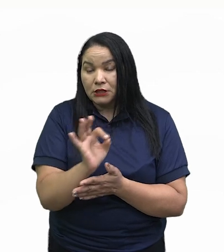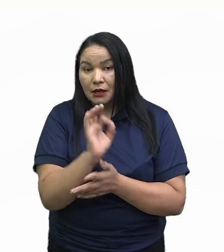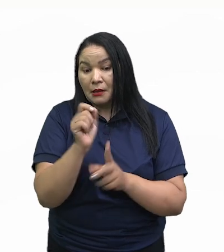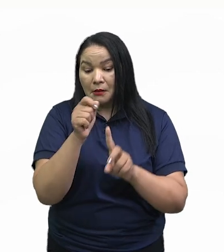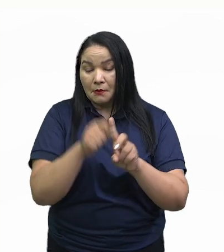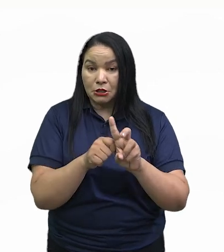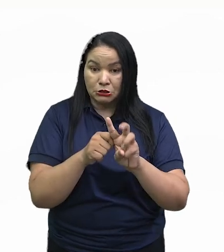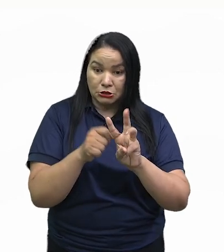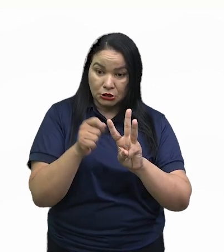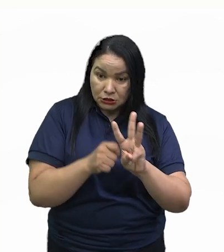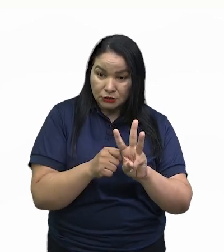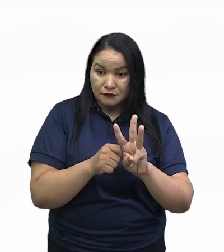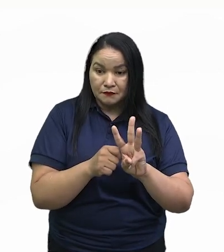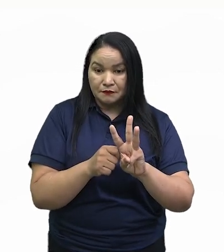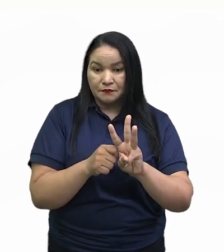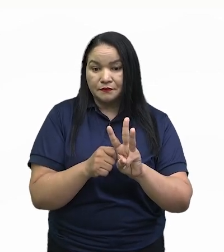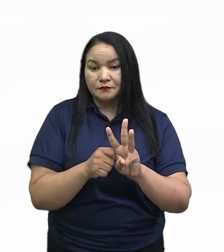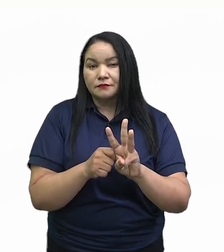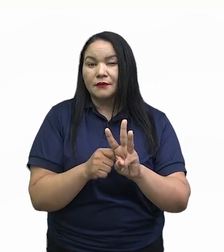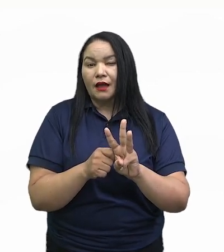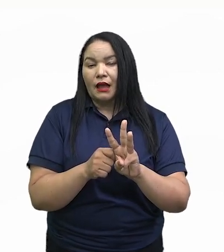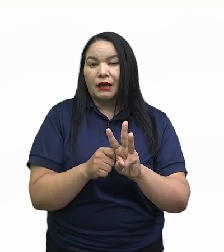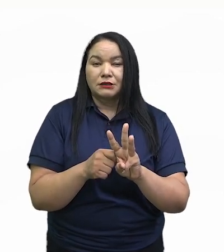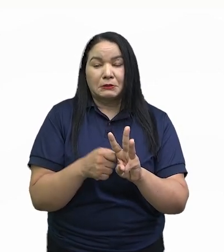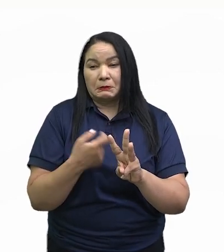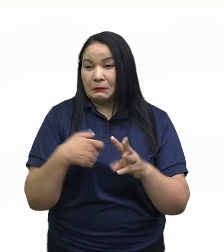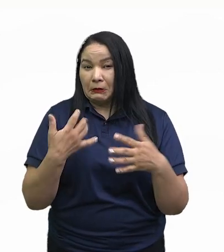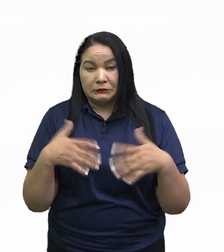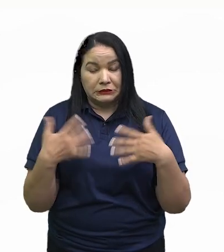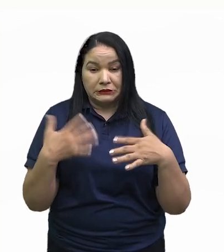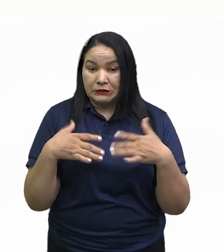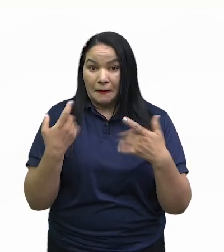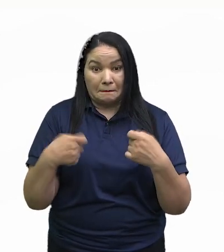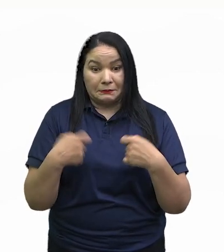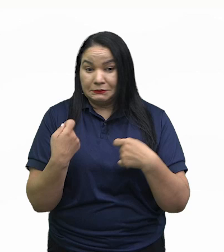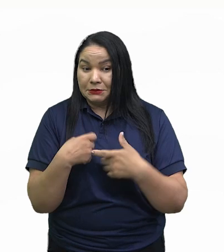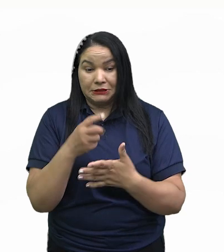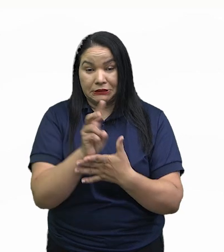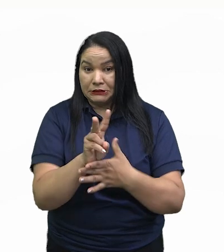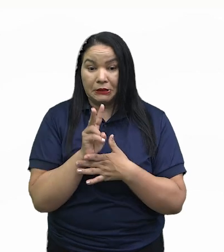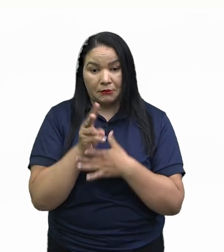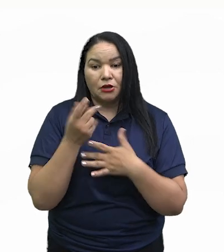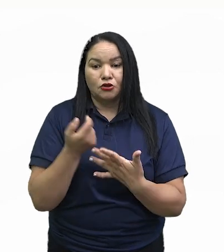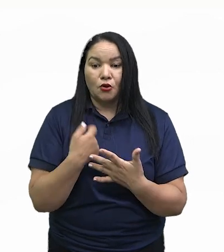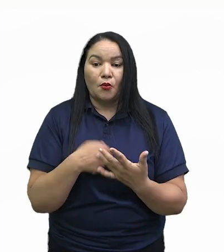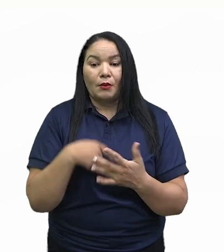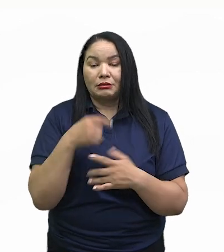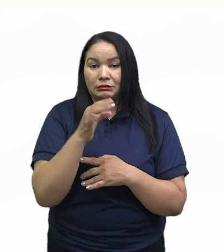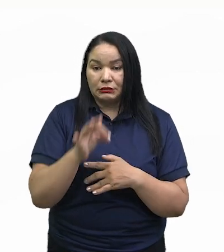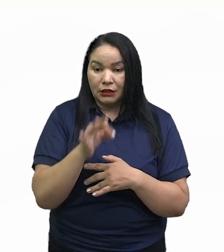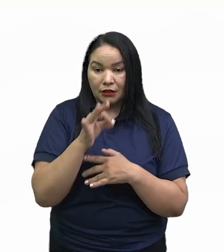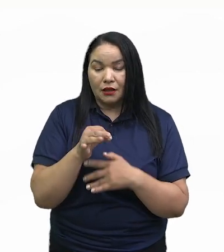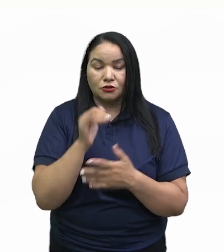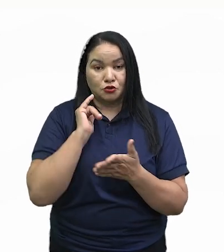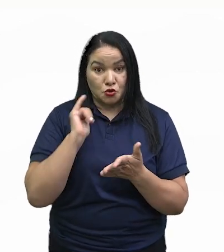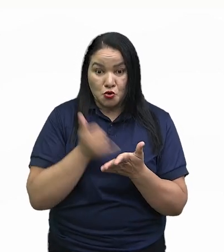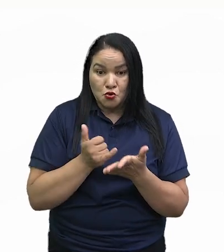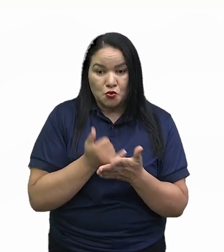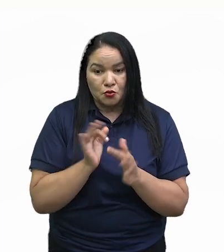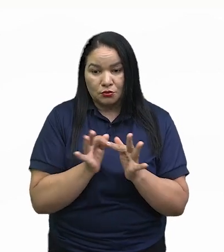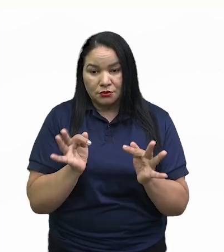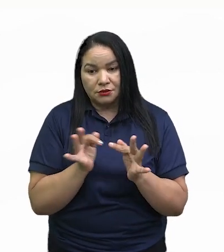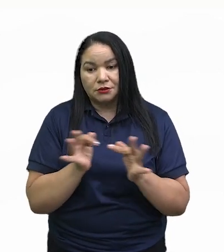meses. Se aperreou, pegou o empréstimo, e o que é que você tem que perceber? Que a taxa aí de juros simples vai ser